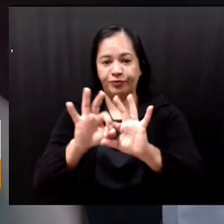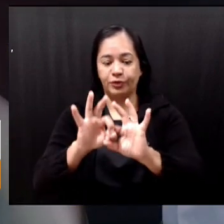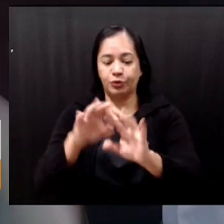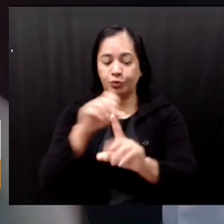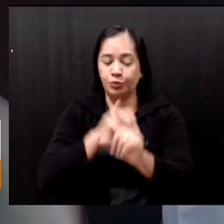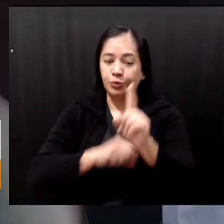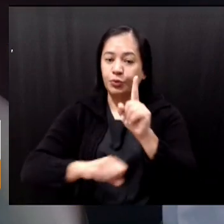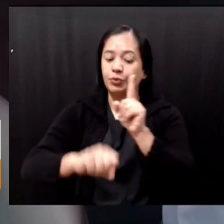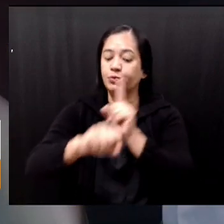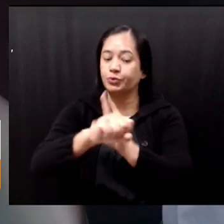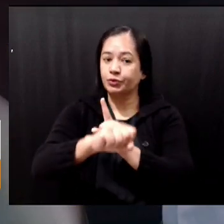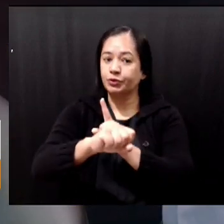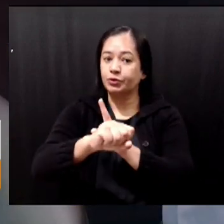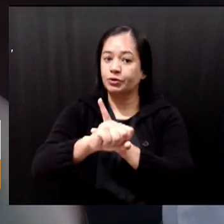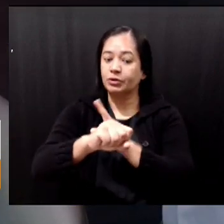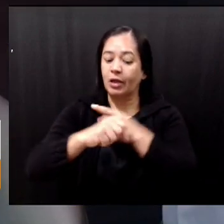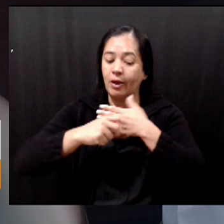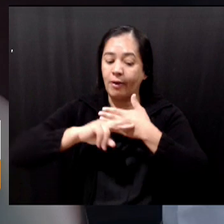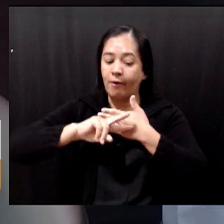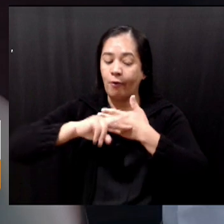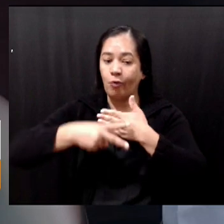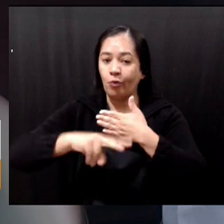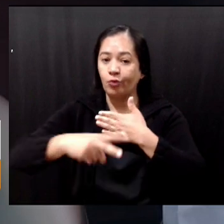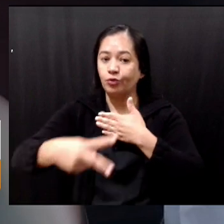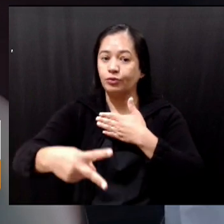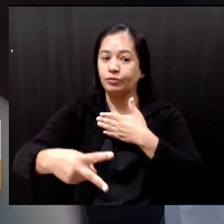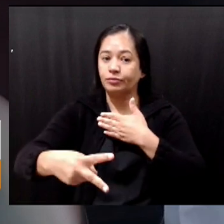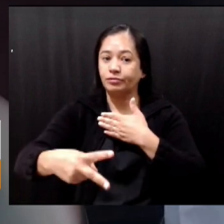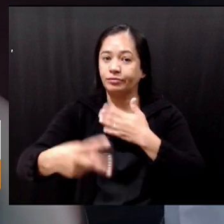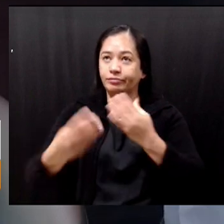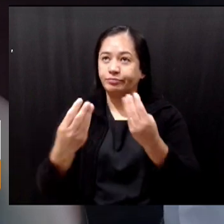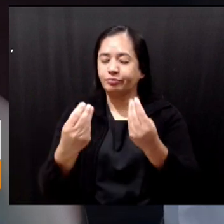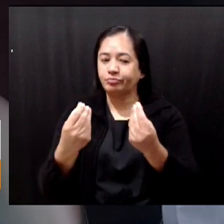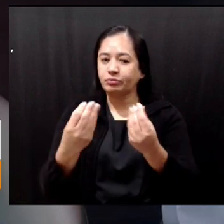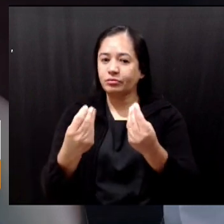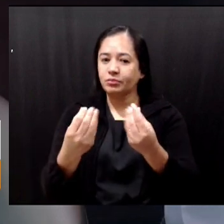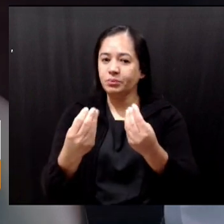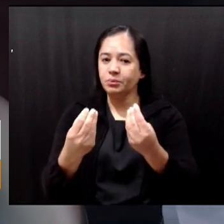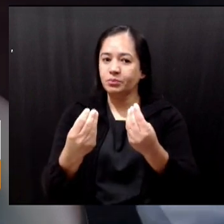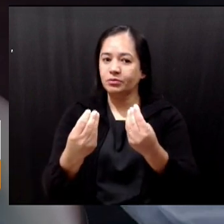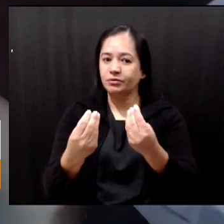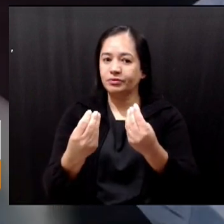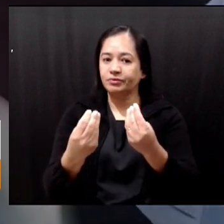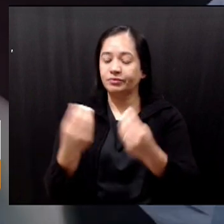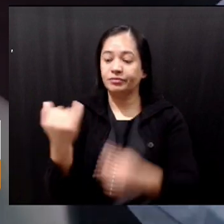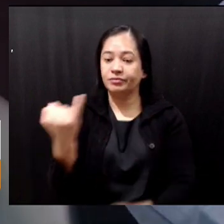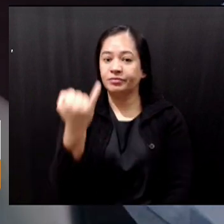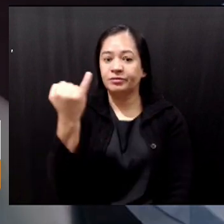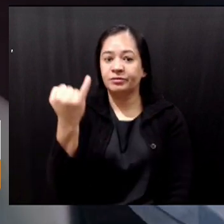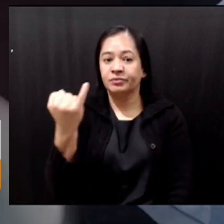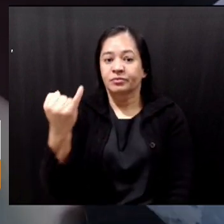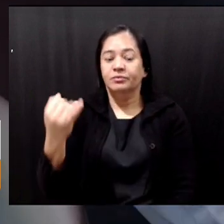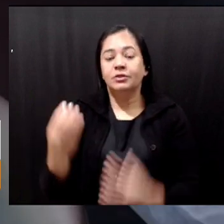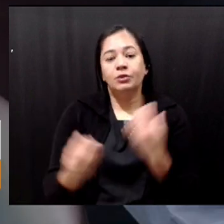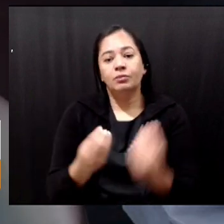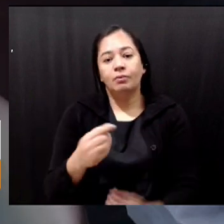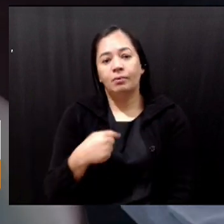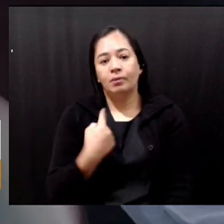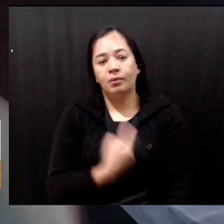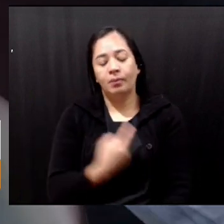trazem uma grande, relevância pra como a gente, se desenvolve,